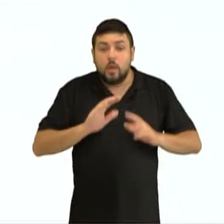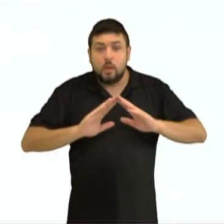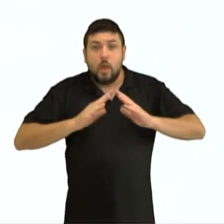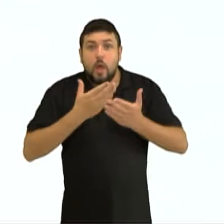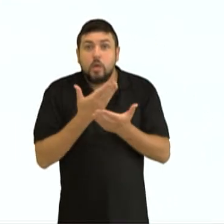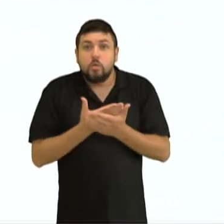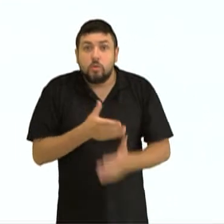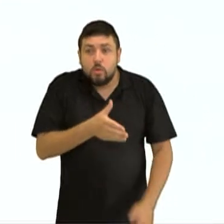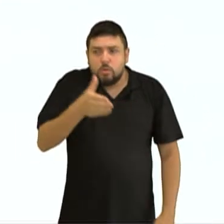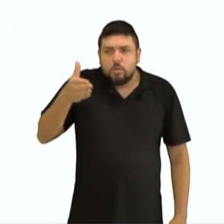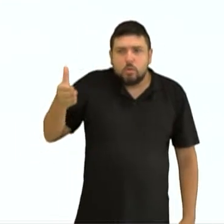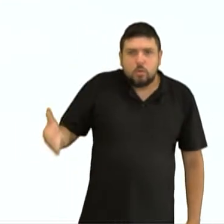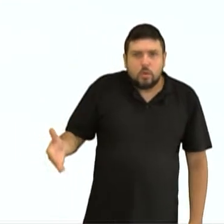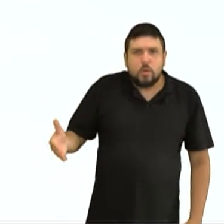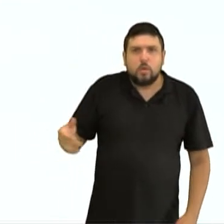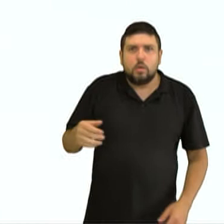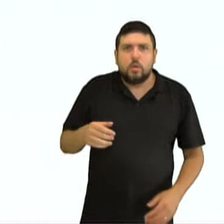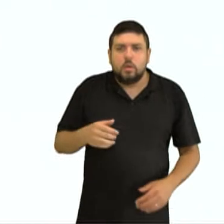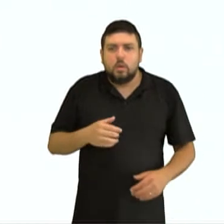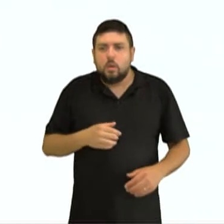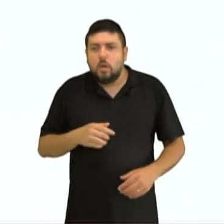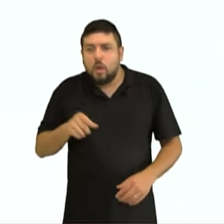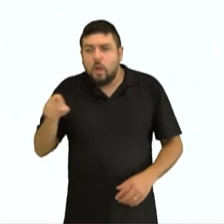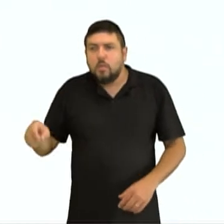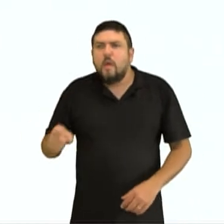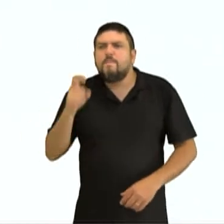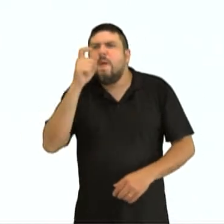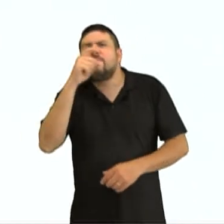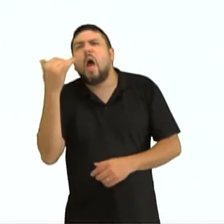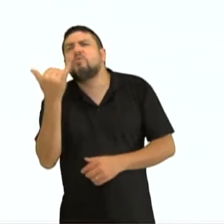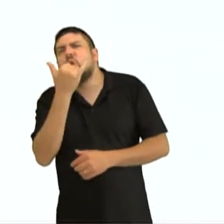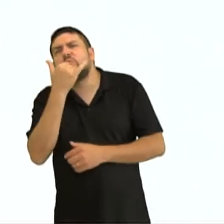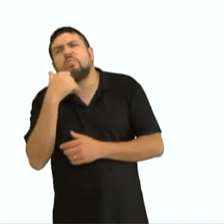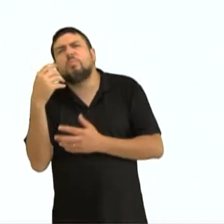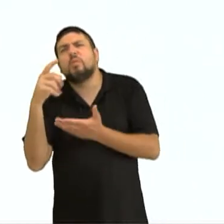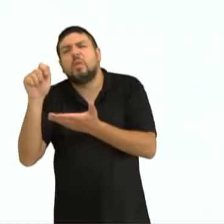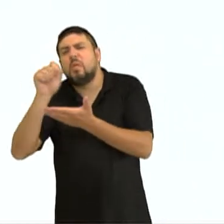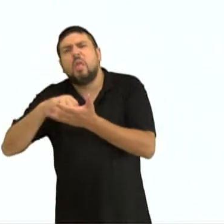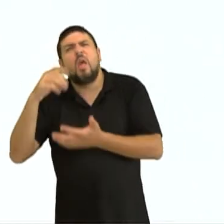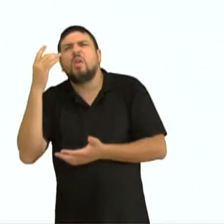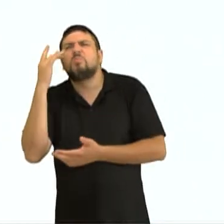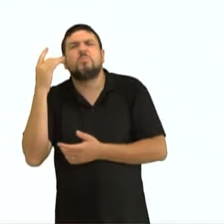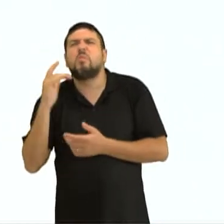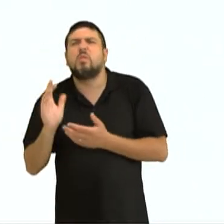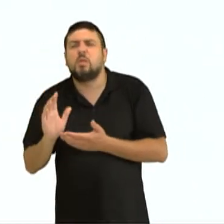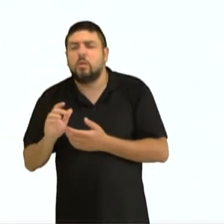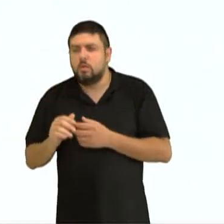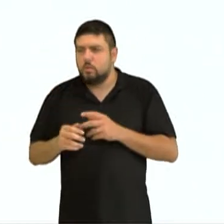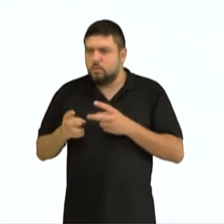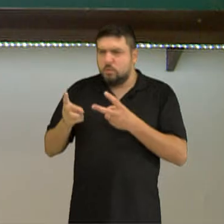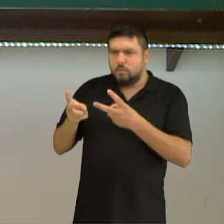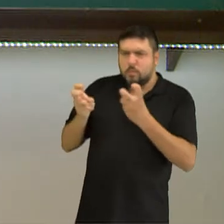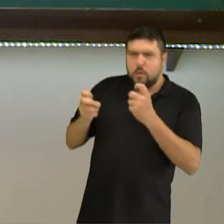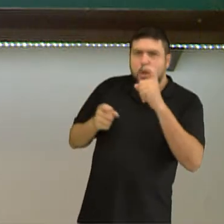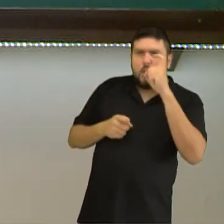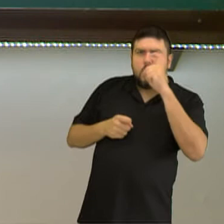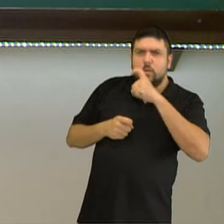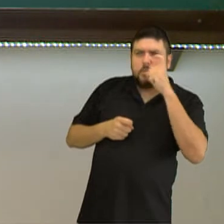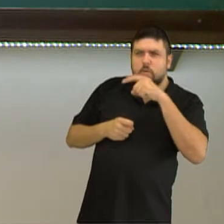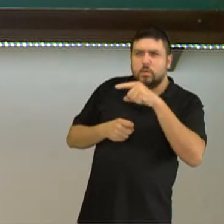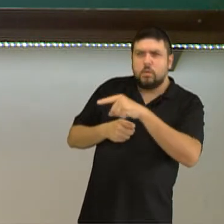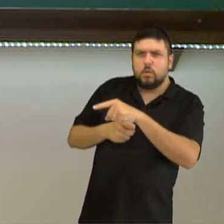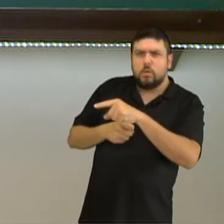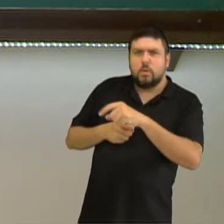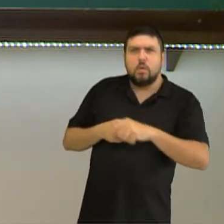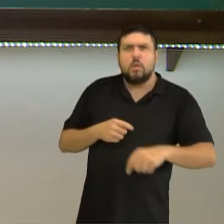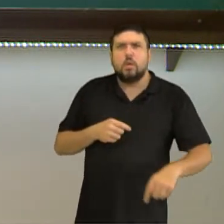você sabe qual é a verdade. Isso envolve uma decisão sua. Vou alertar o professor